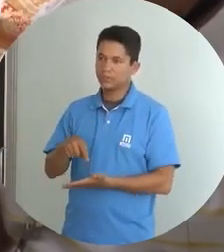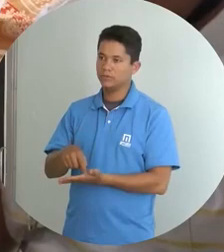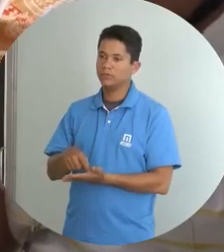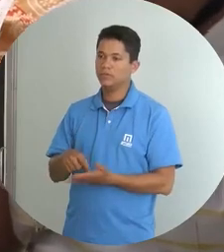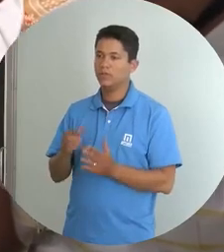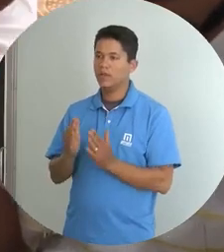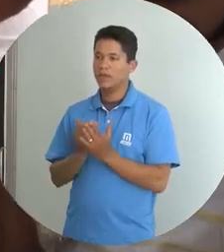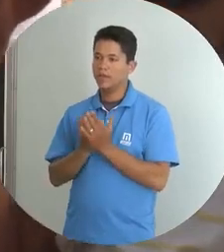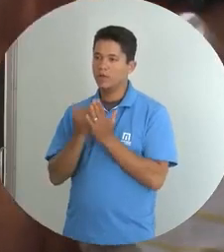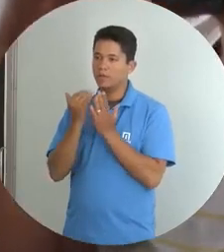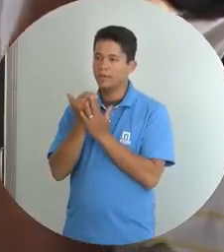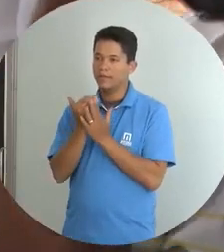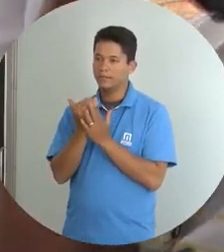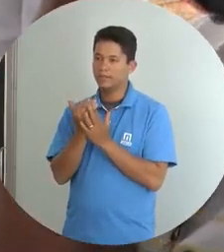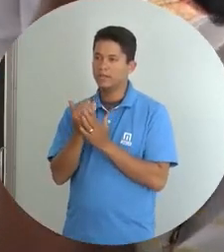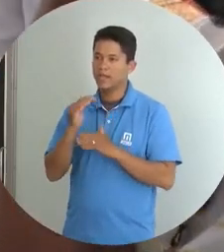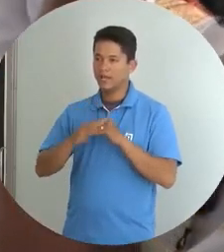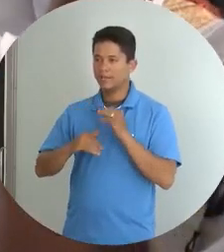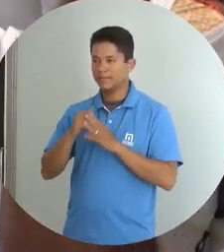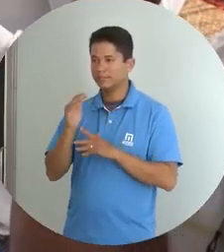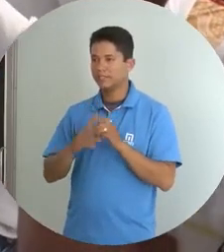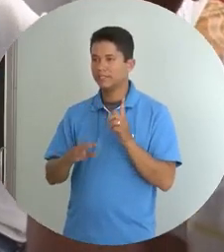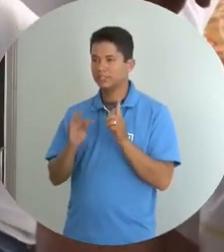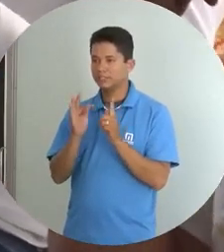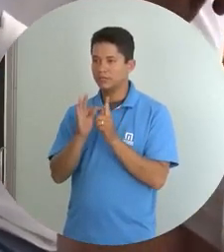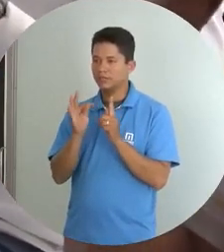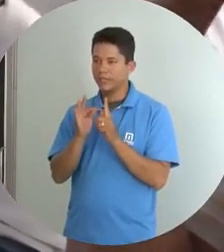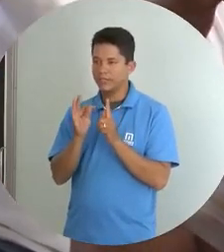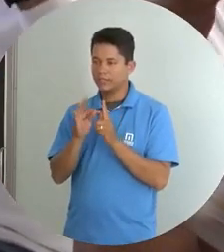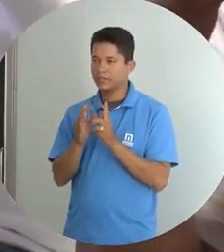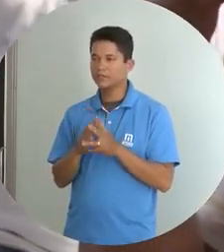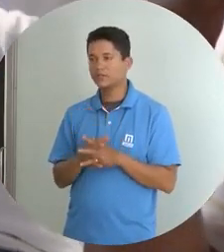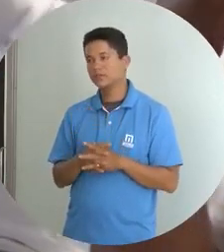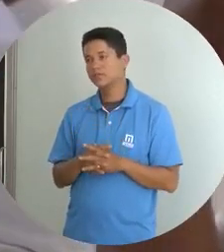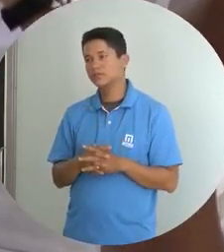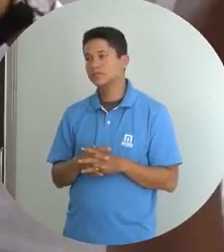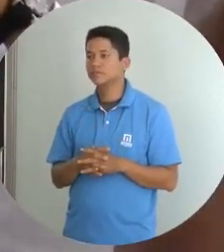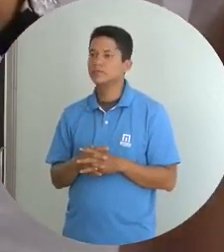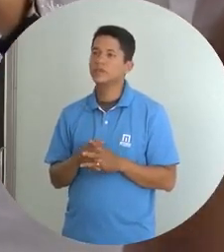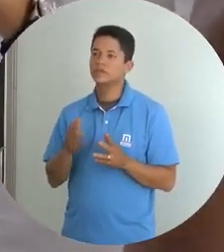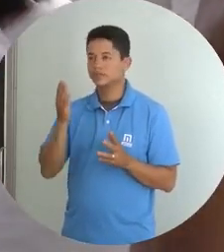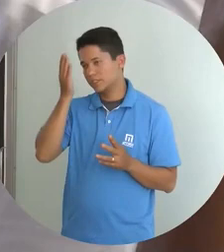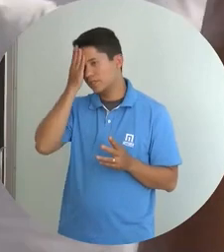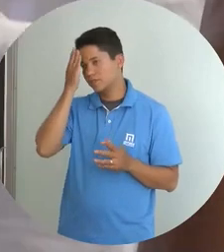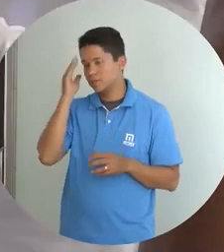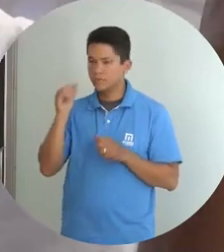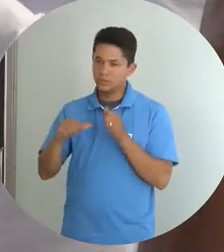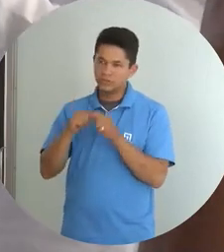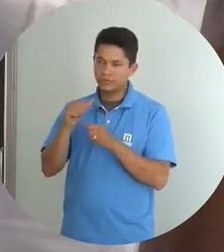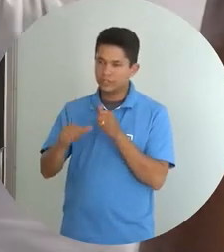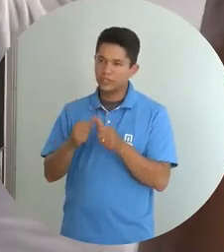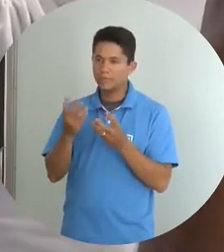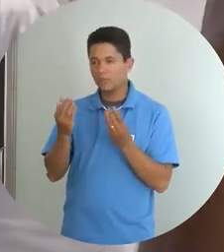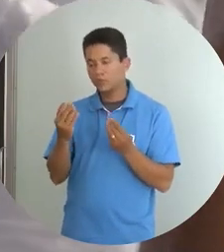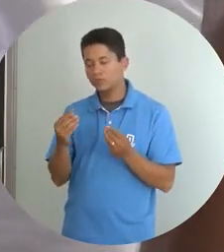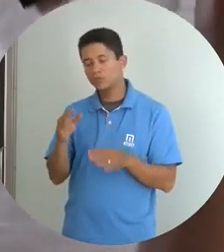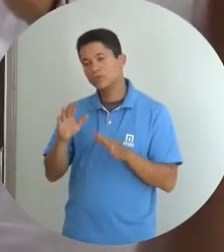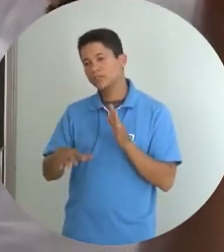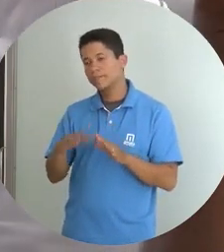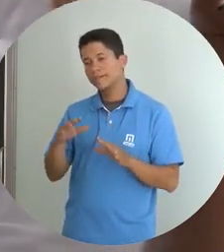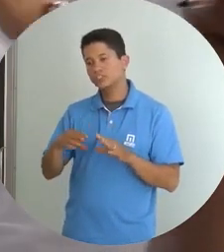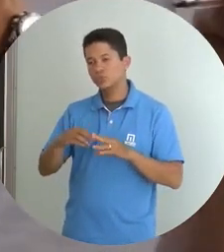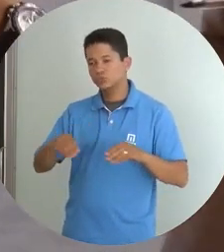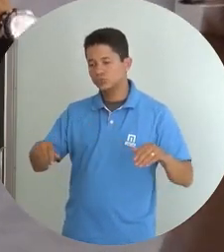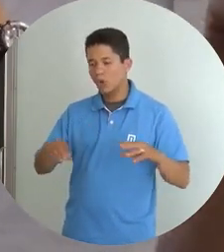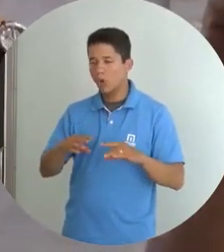capacidade geotécnica da estaca. Eu sei que modifica muito em relação ao tipo de solo,